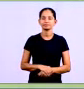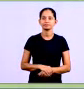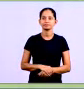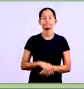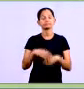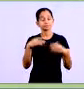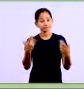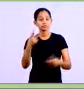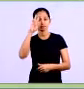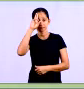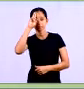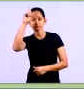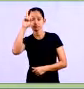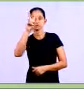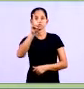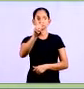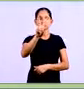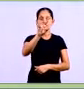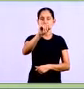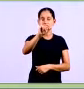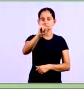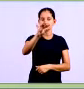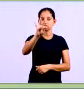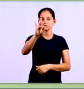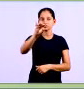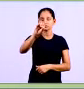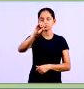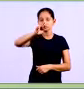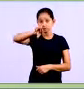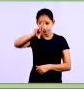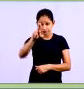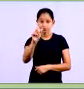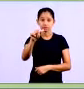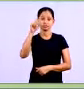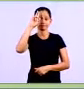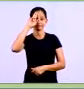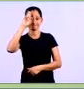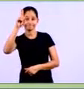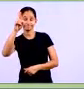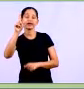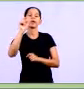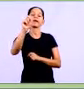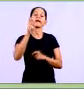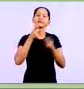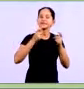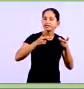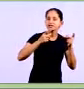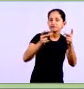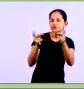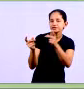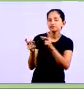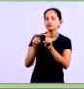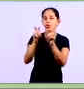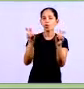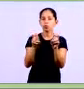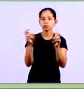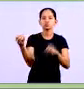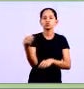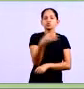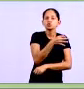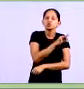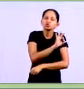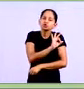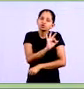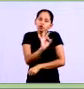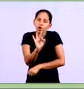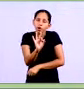Vitor. Vitor é dono de uma empresa cuja atividade principal é a venda de computadores novos e foi visitar seu